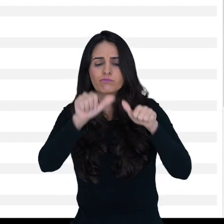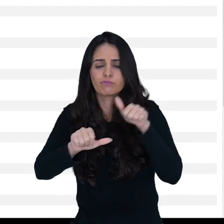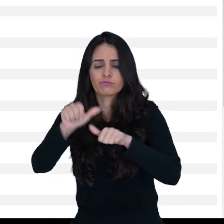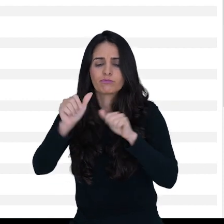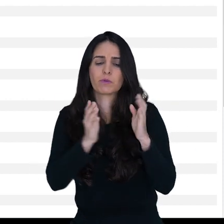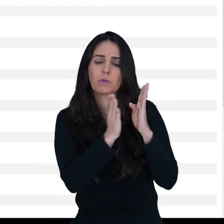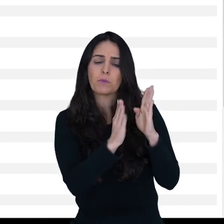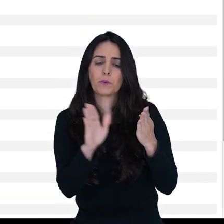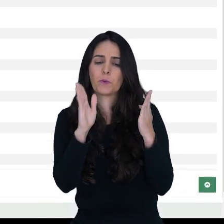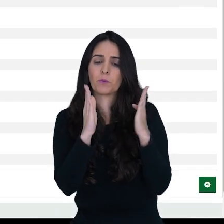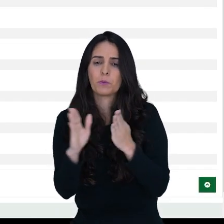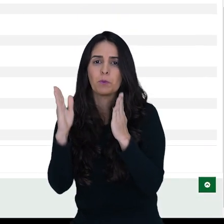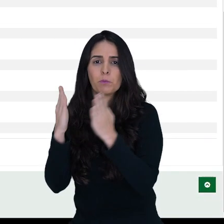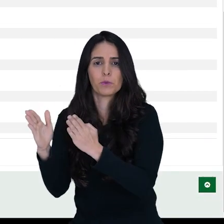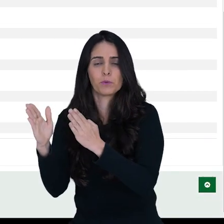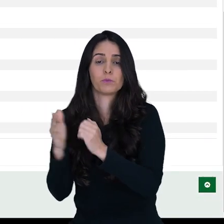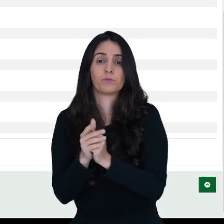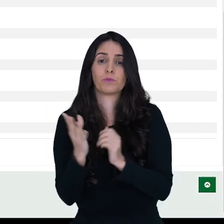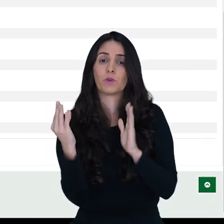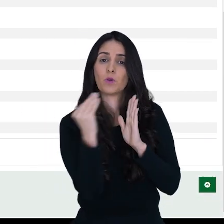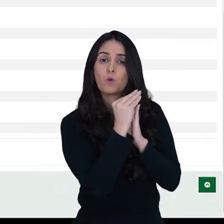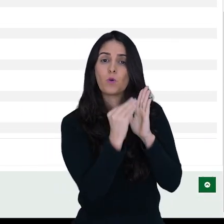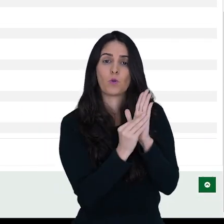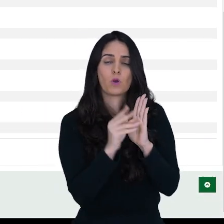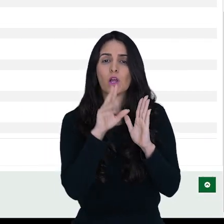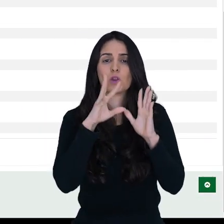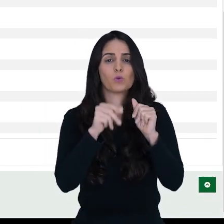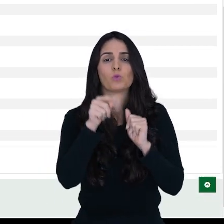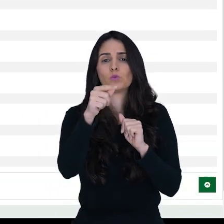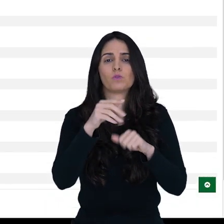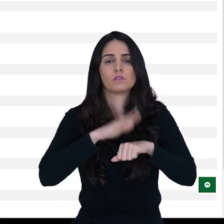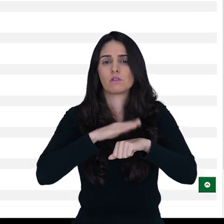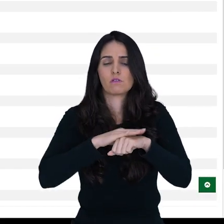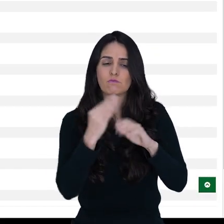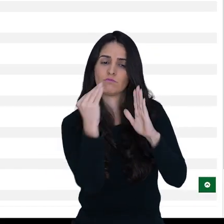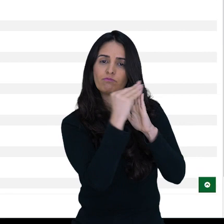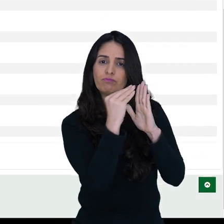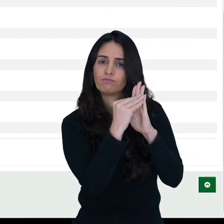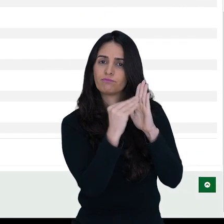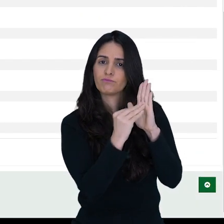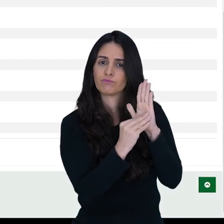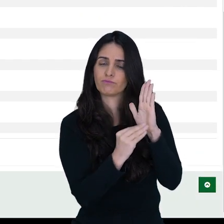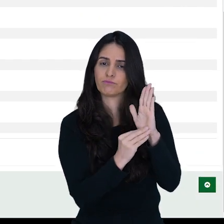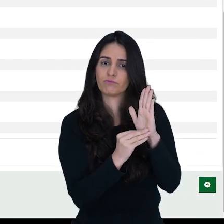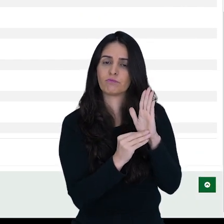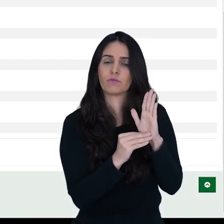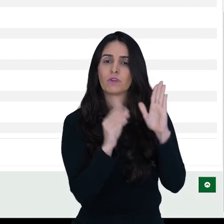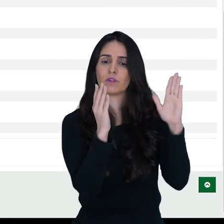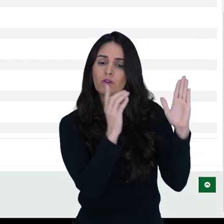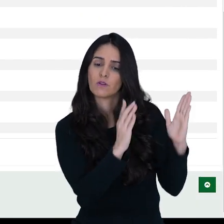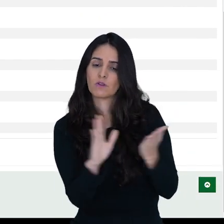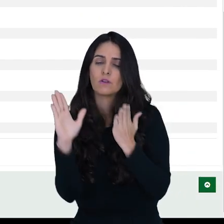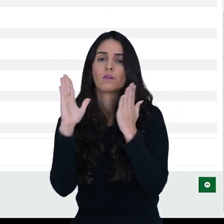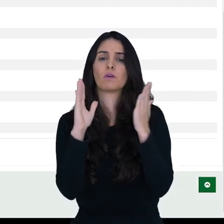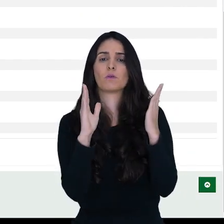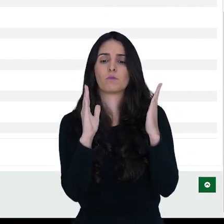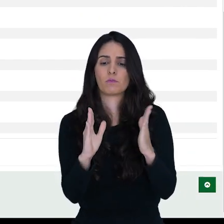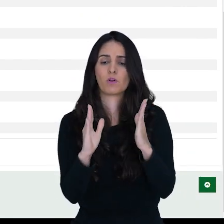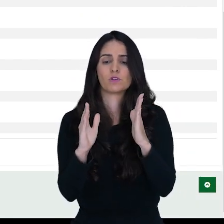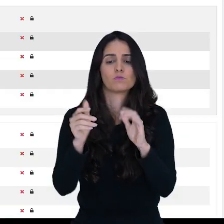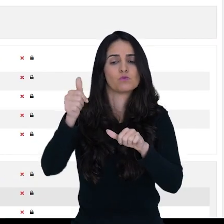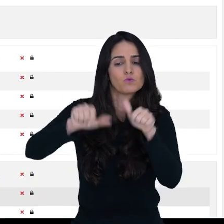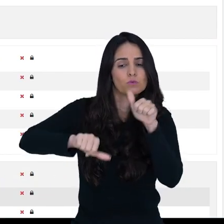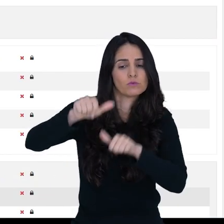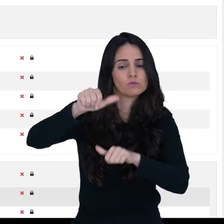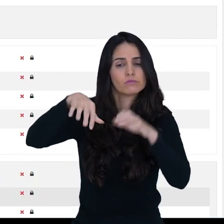revisão das etapas igual a gente viu na outra forma você vai incluir o que você quer banco de questão competência enfim